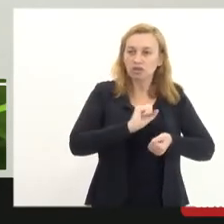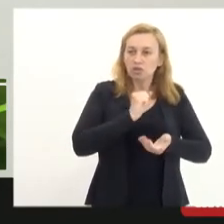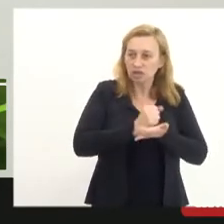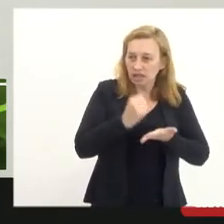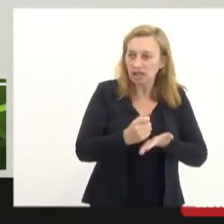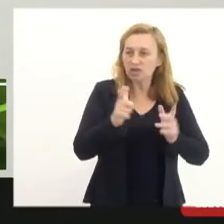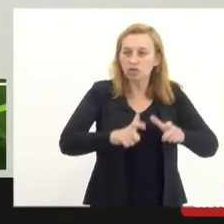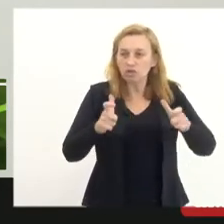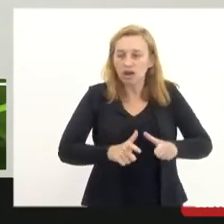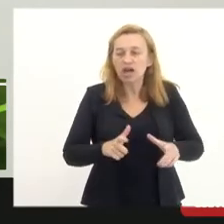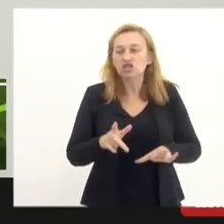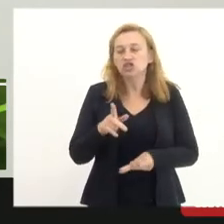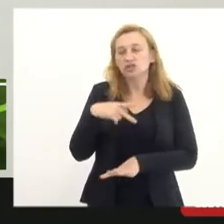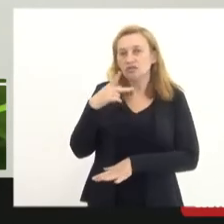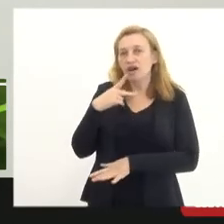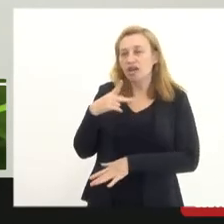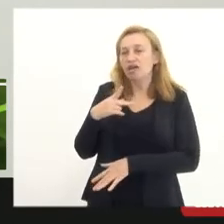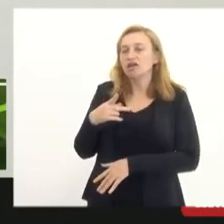fluidos, né, e